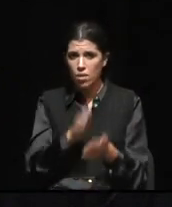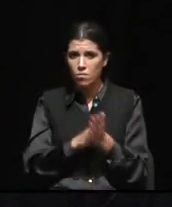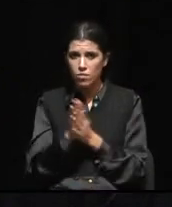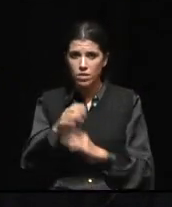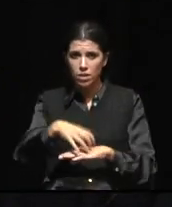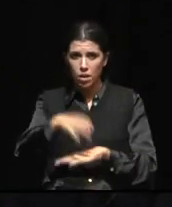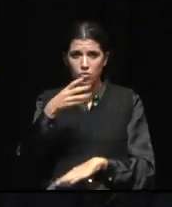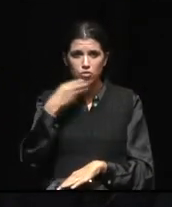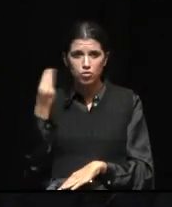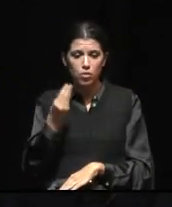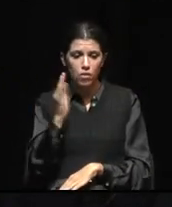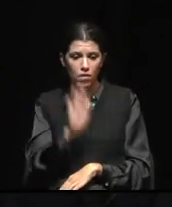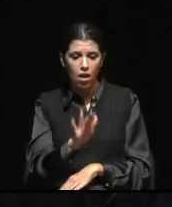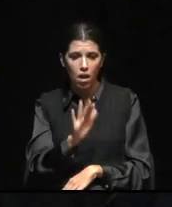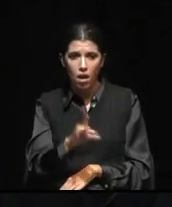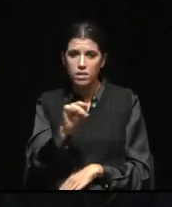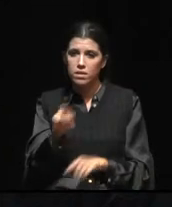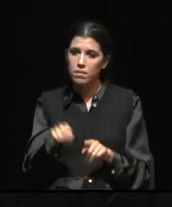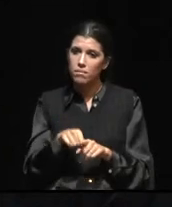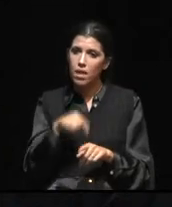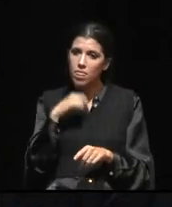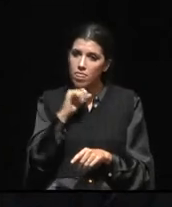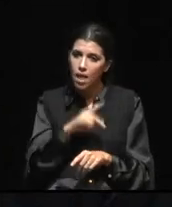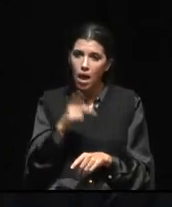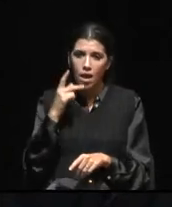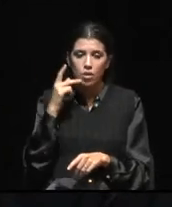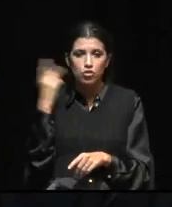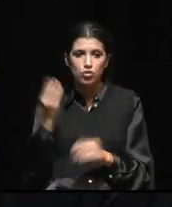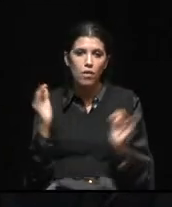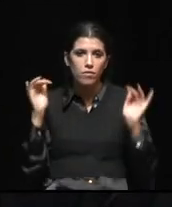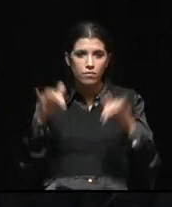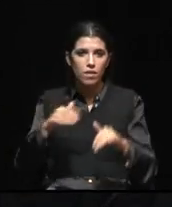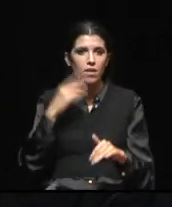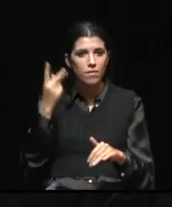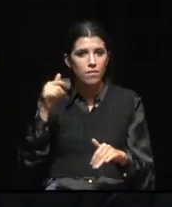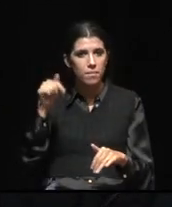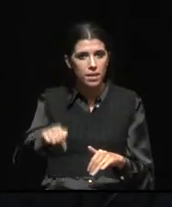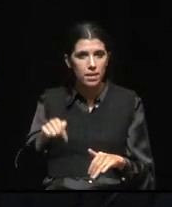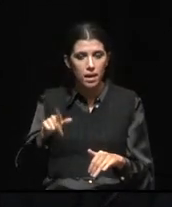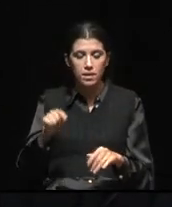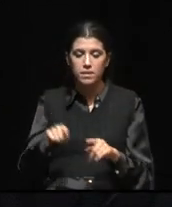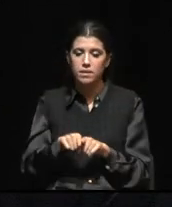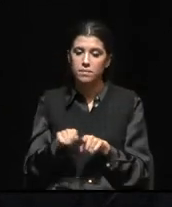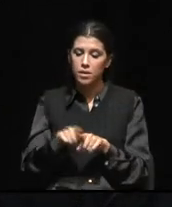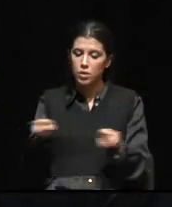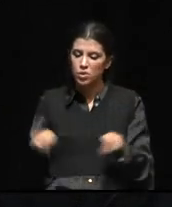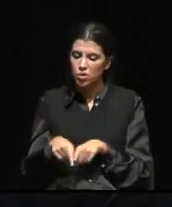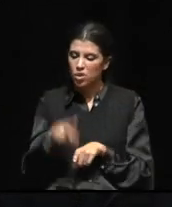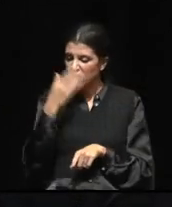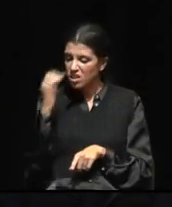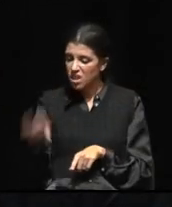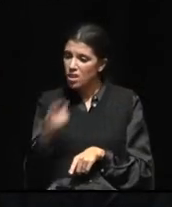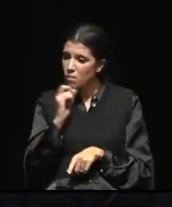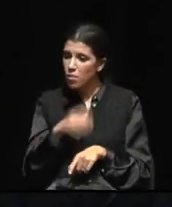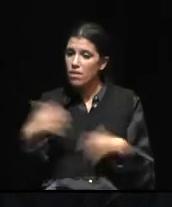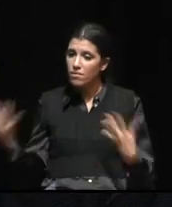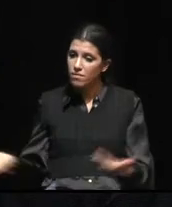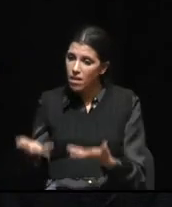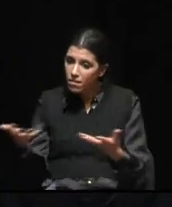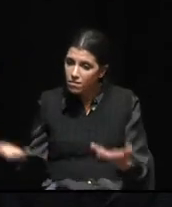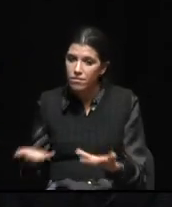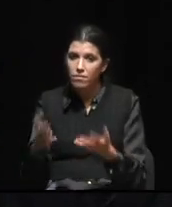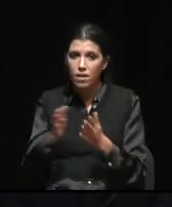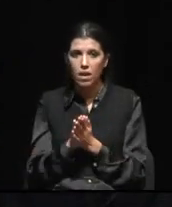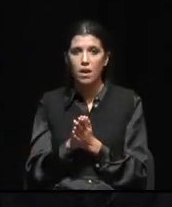permitindo o rejuvescimento da população residente e toda uma nova dinâmica em zonas desqualificadas e esquecidas para que não